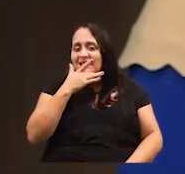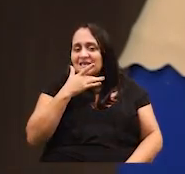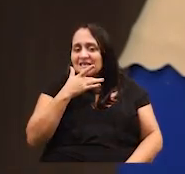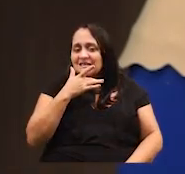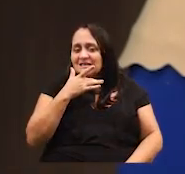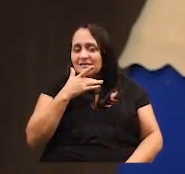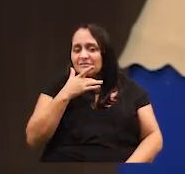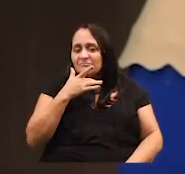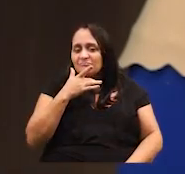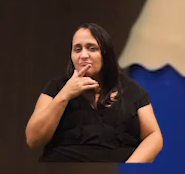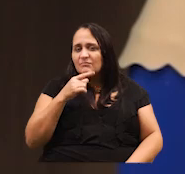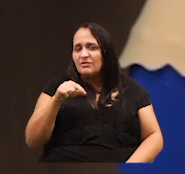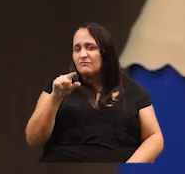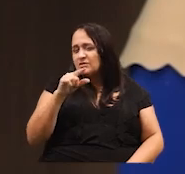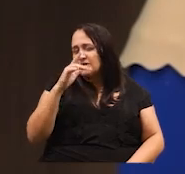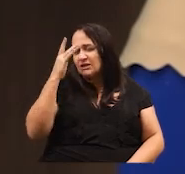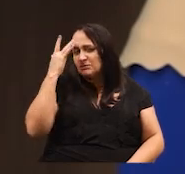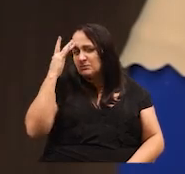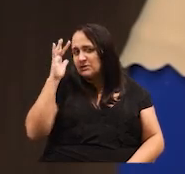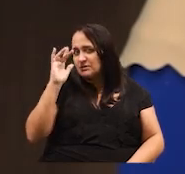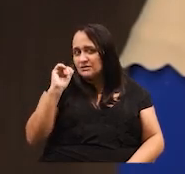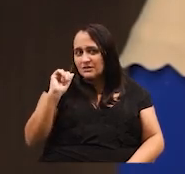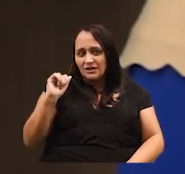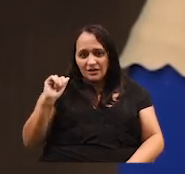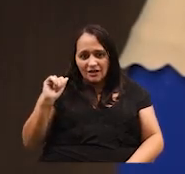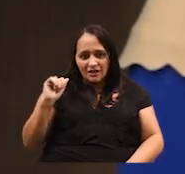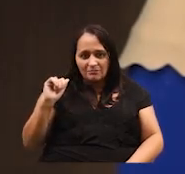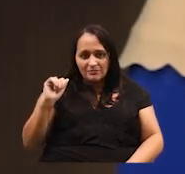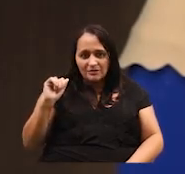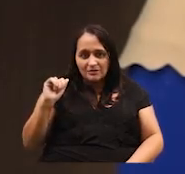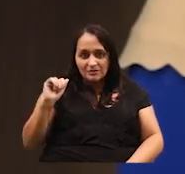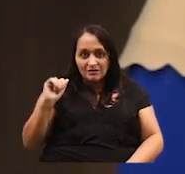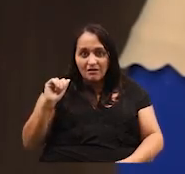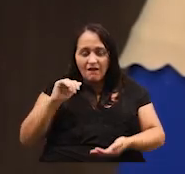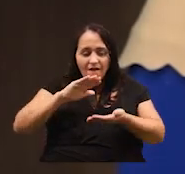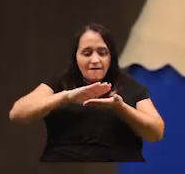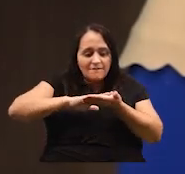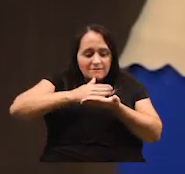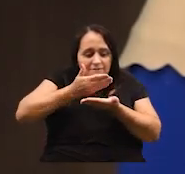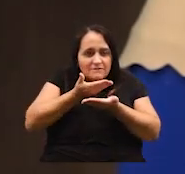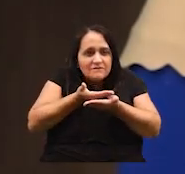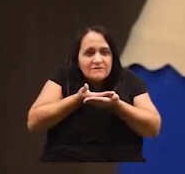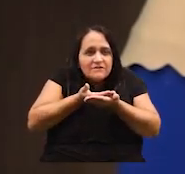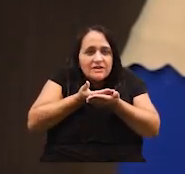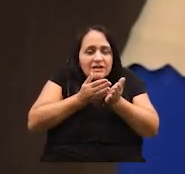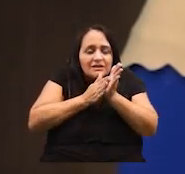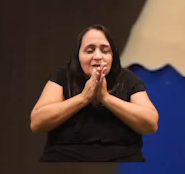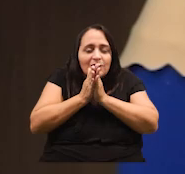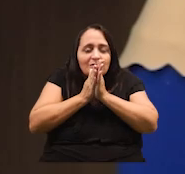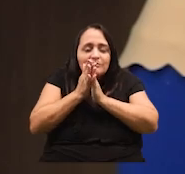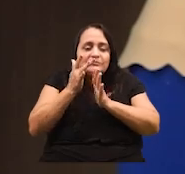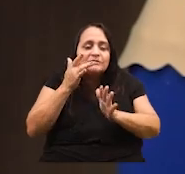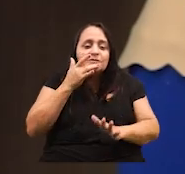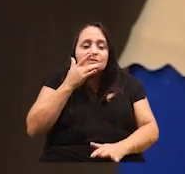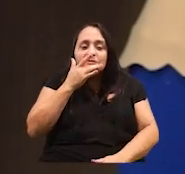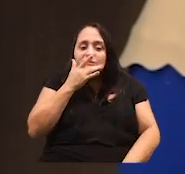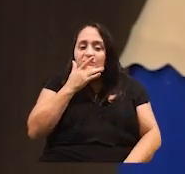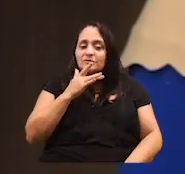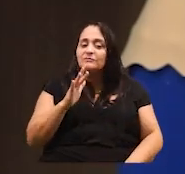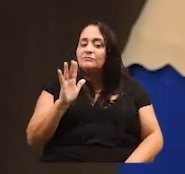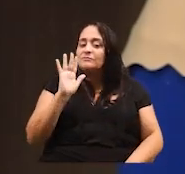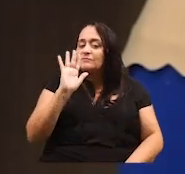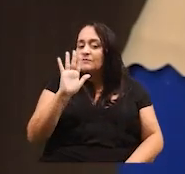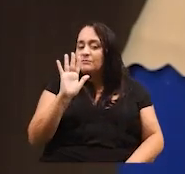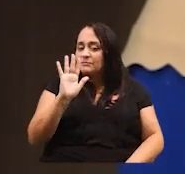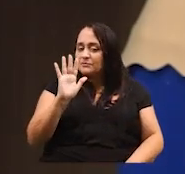faz bolinho e frita no óleo quente com canela? Ai, meu pai! Olha, rapidinho